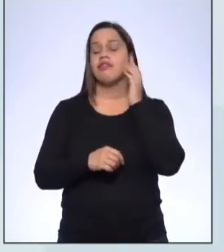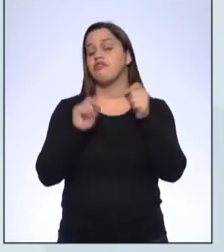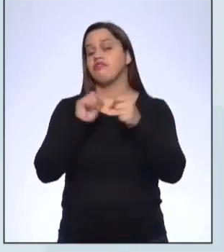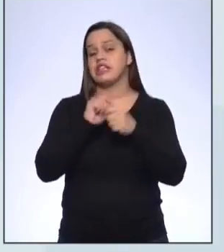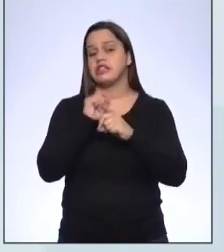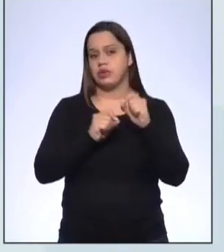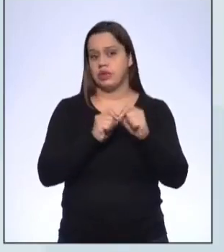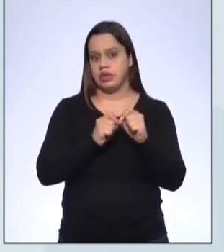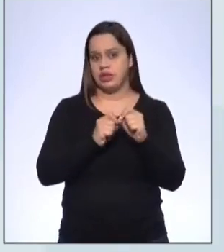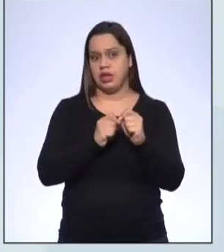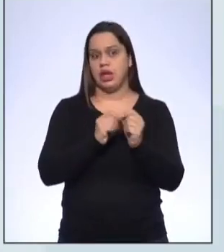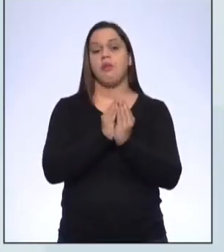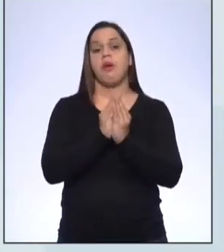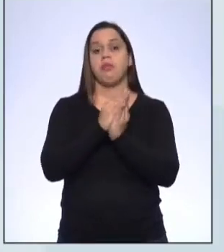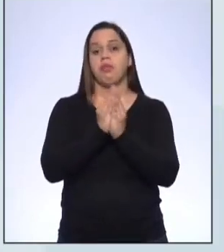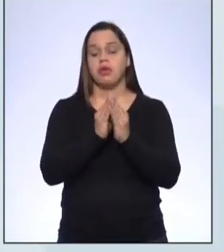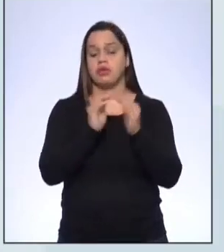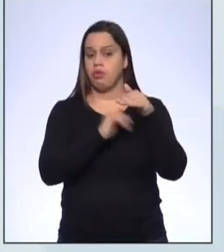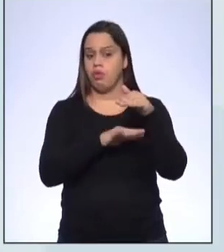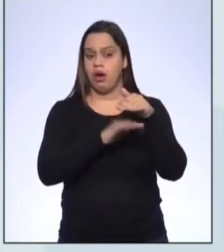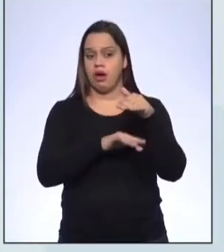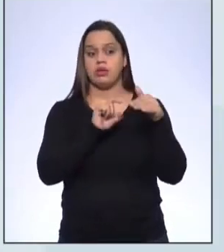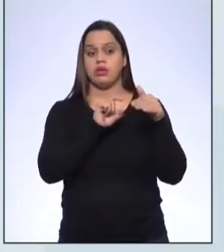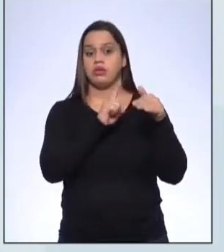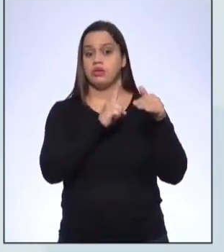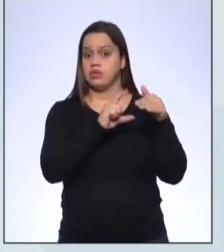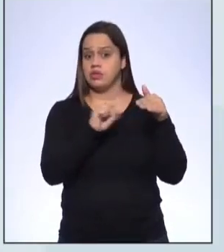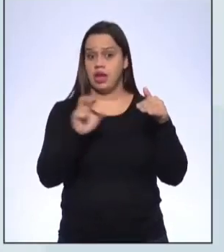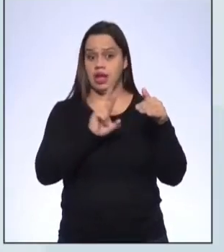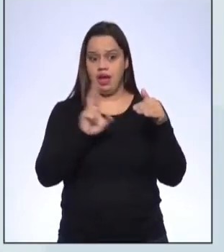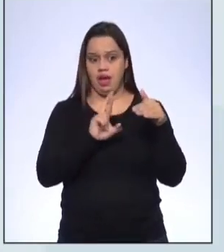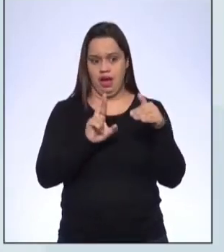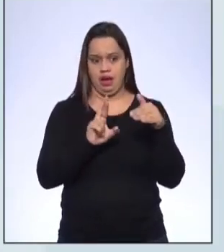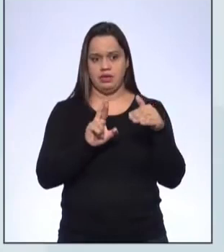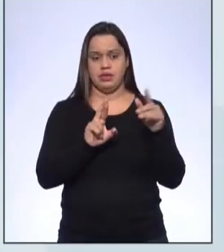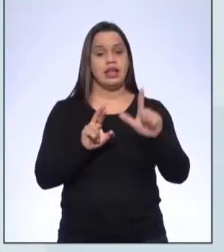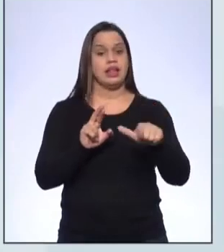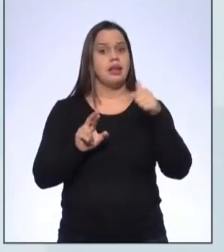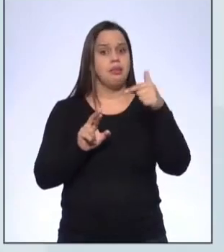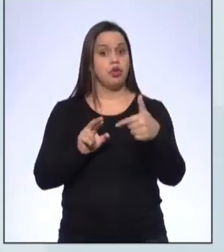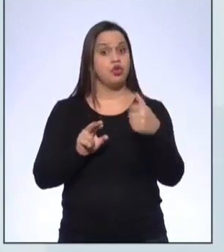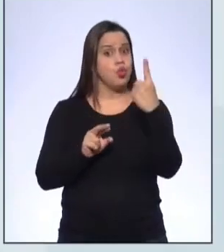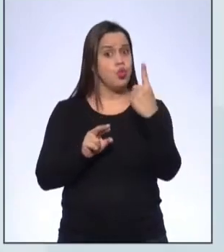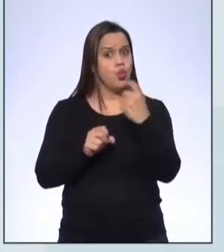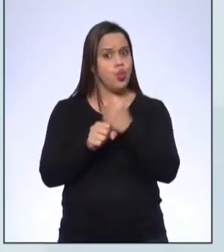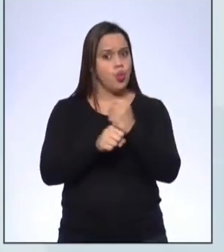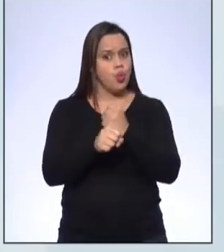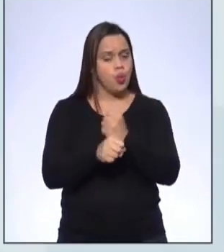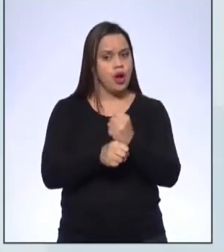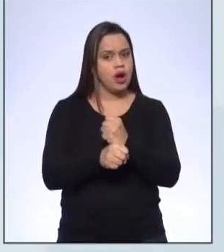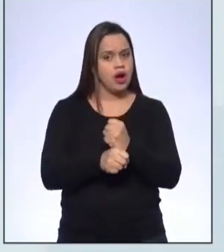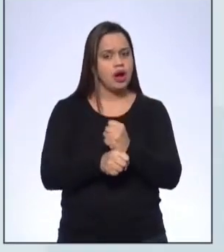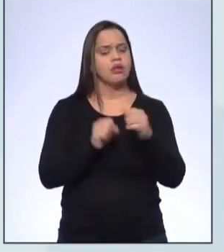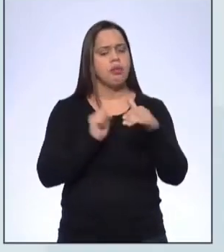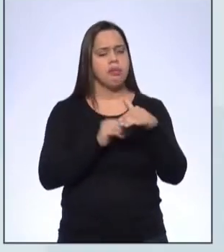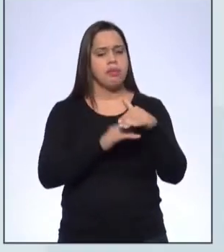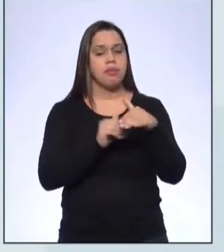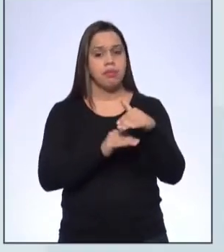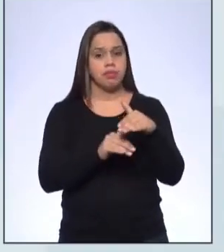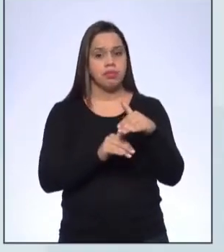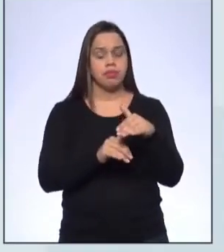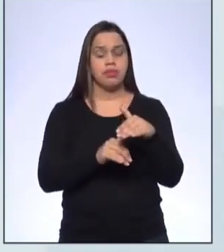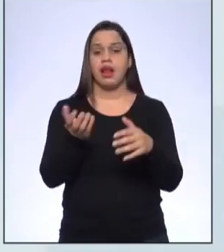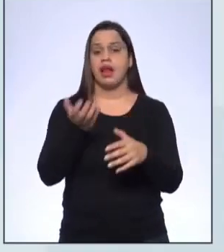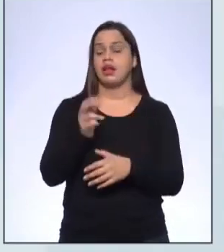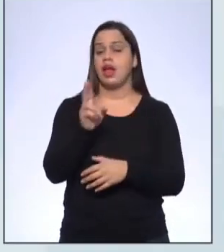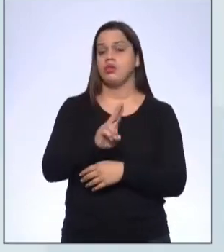bem? Após um ano economizando, pretende usar apenas 3/8 para